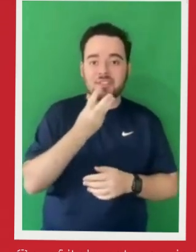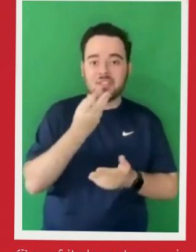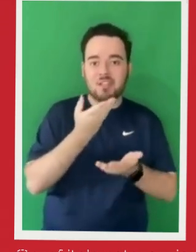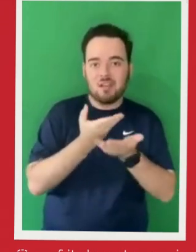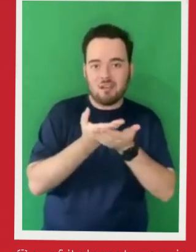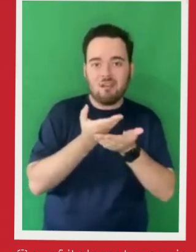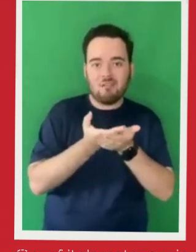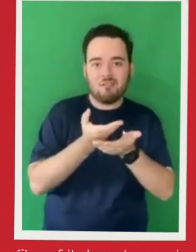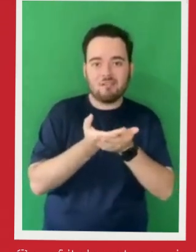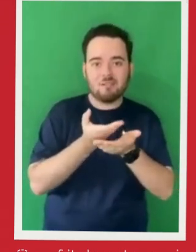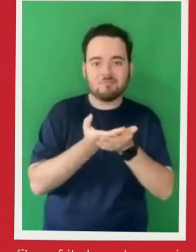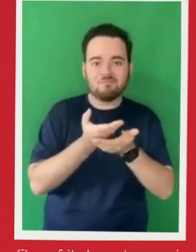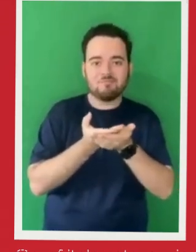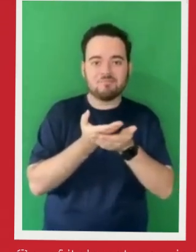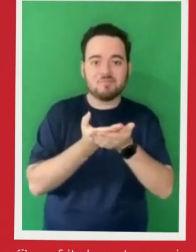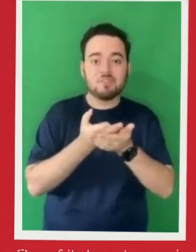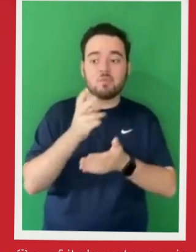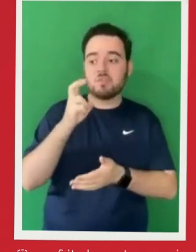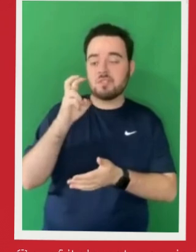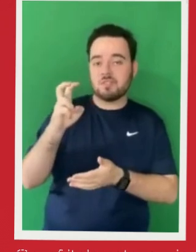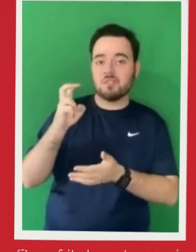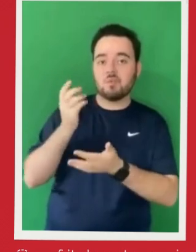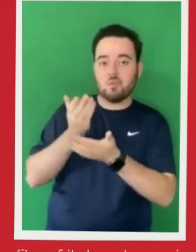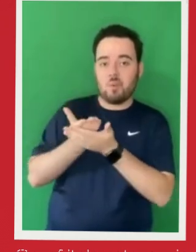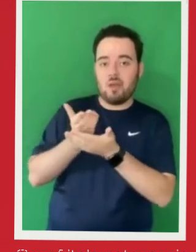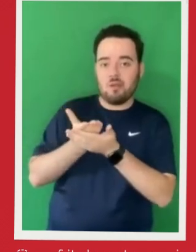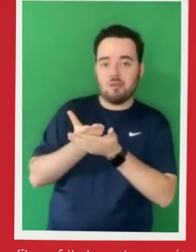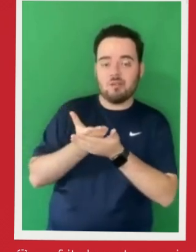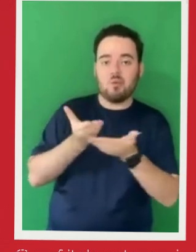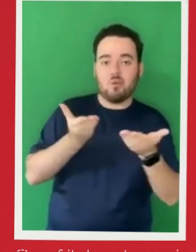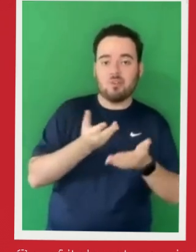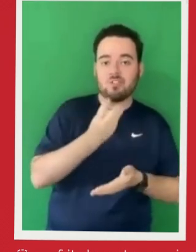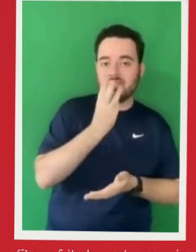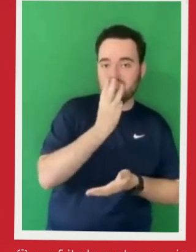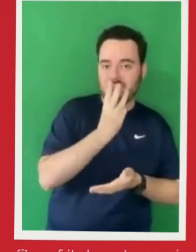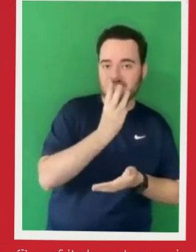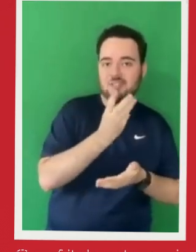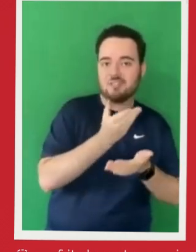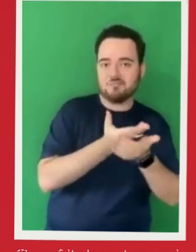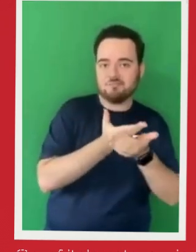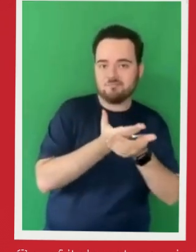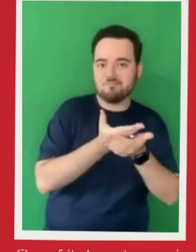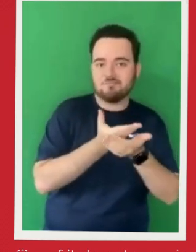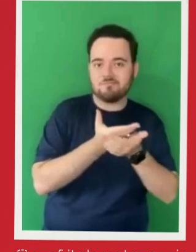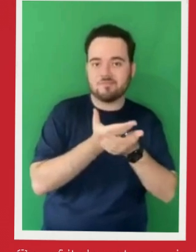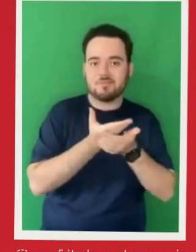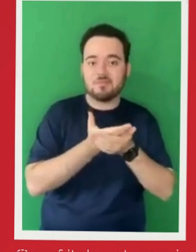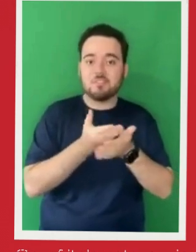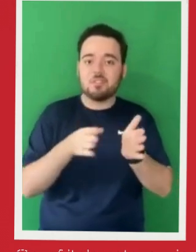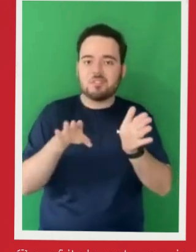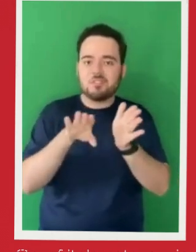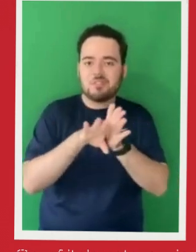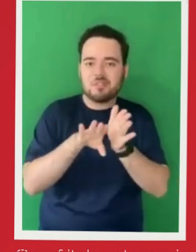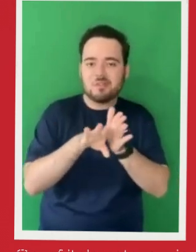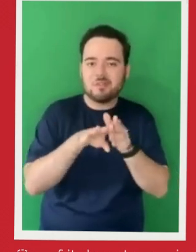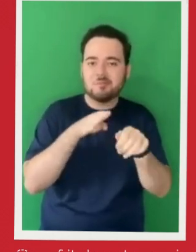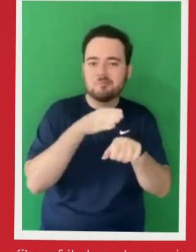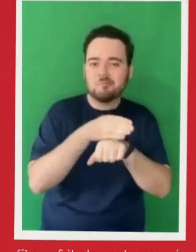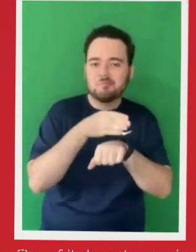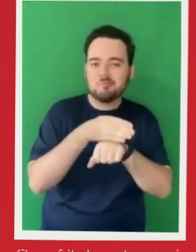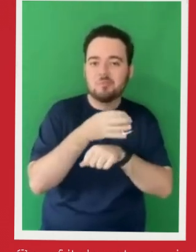nosso terceiro encontro, são 5, então vão chegando